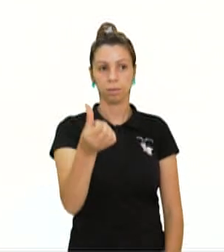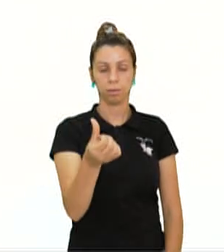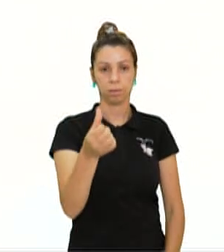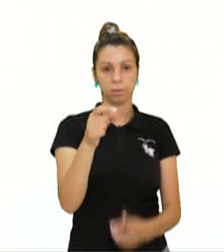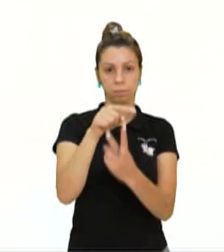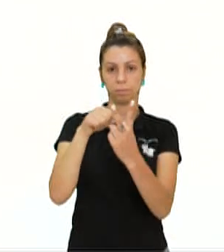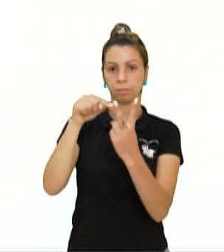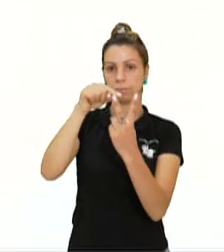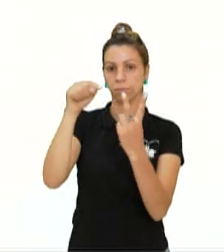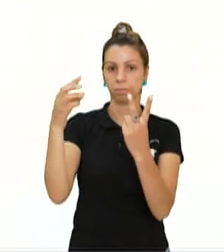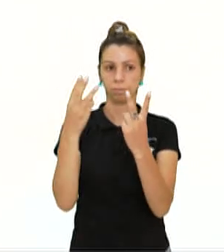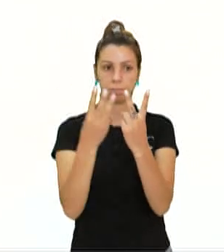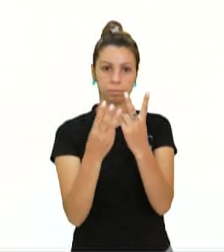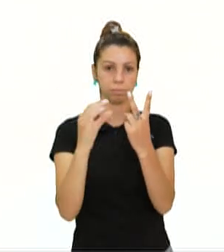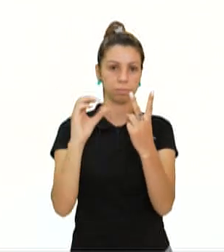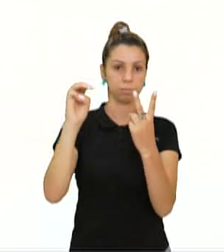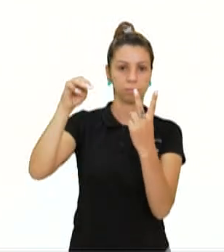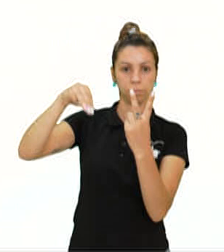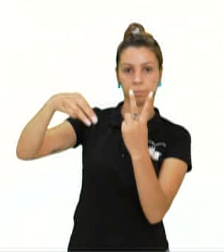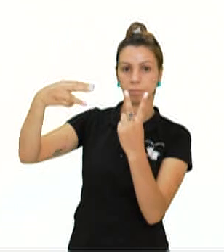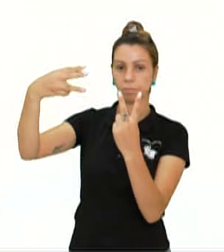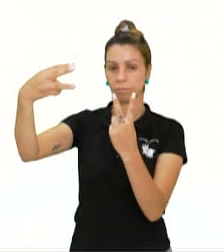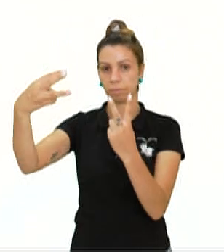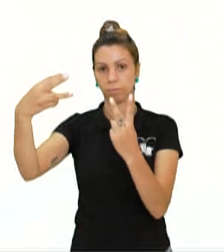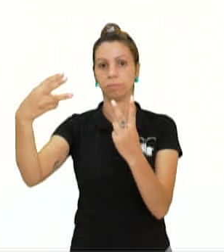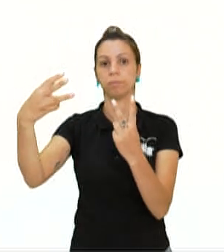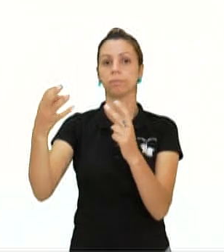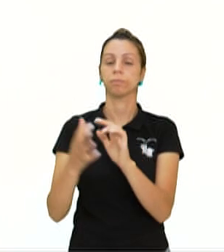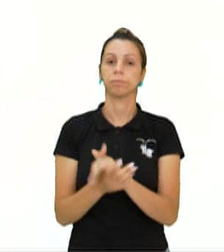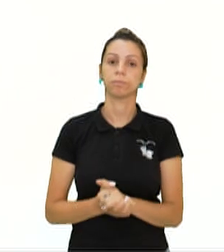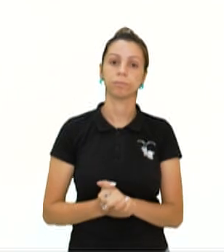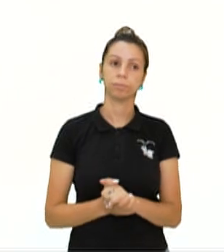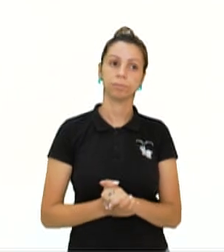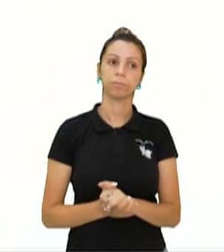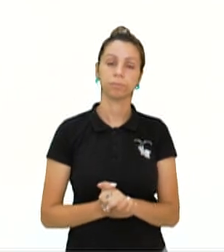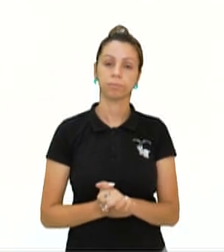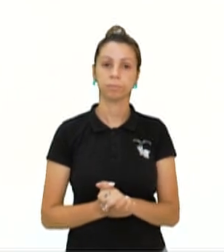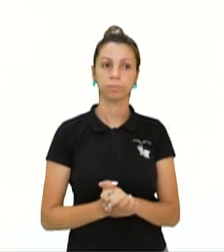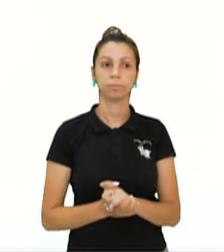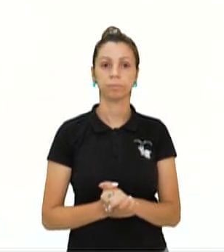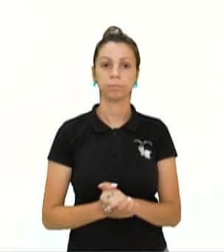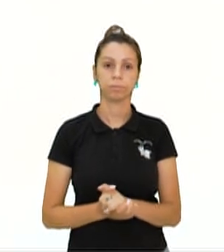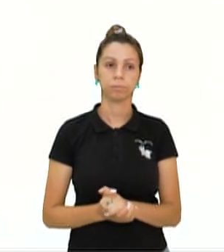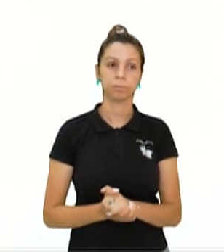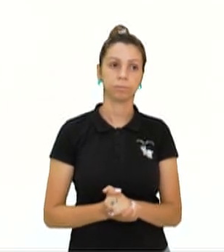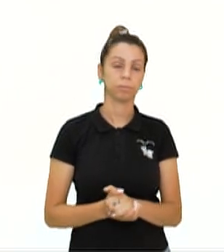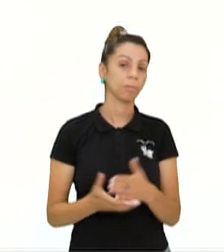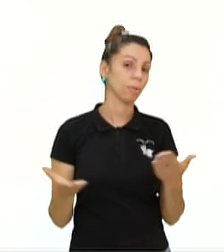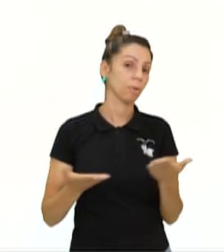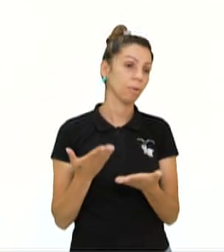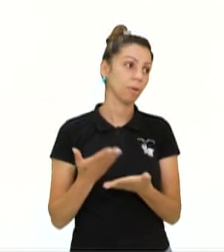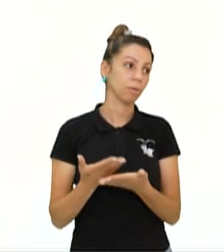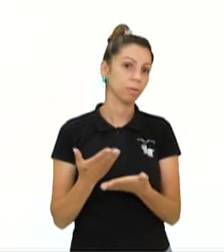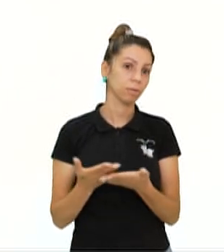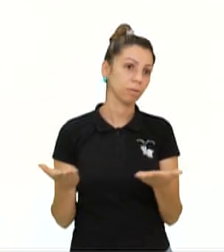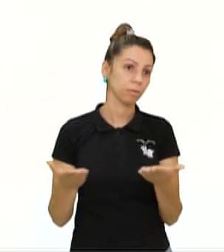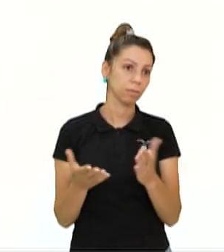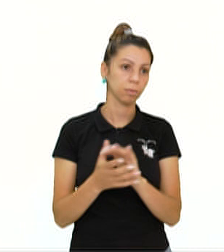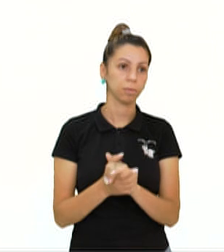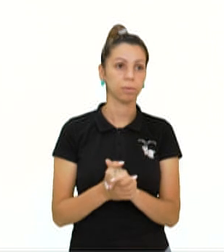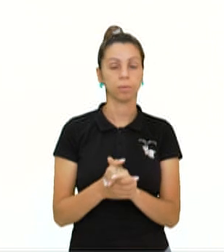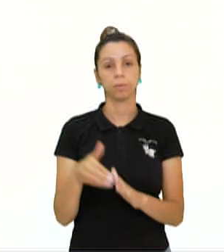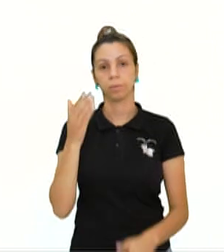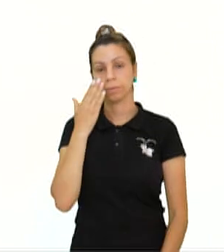do prisma hexagonal é 576 raiz de 3 centímetros cúbicos. O que vimos na aula de hoje? Volume do